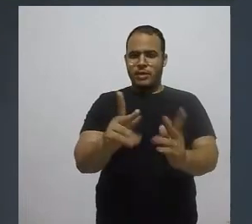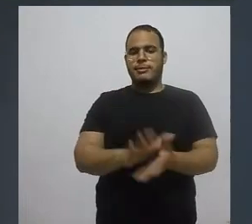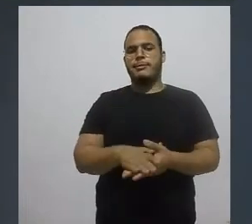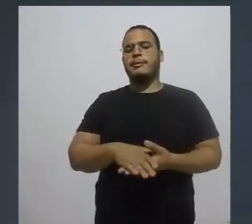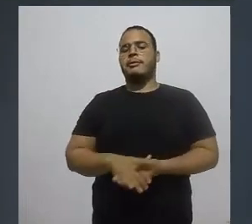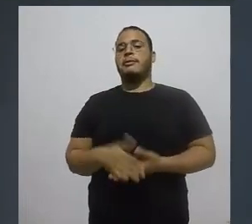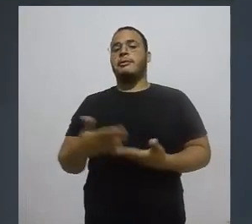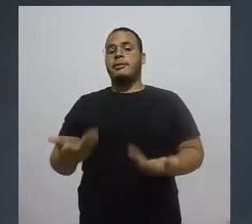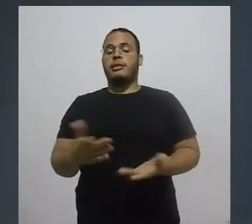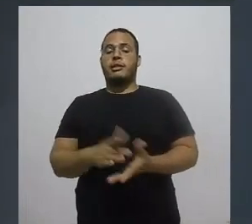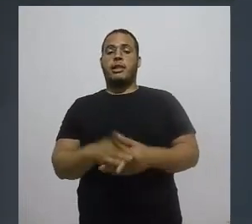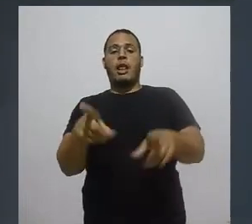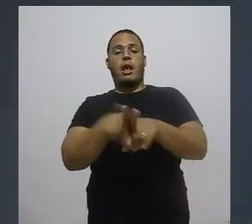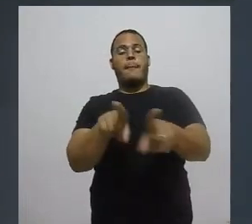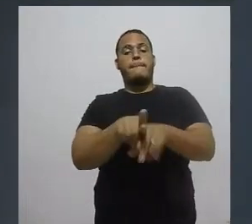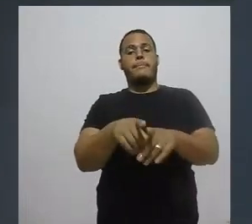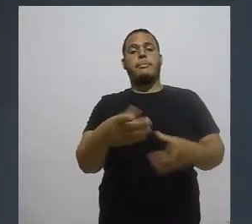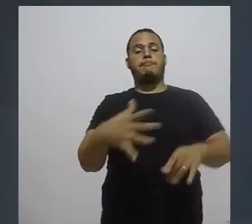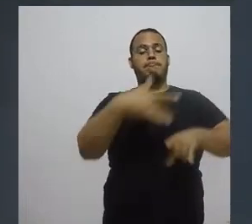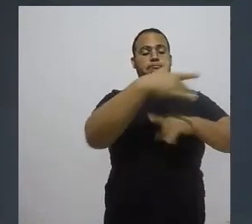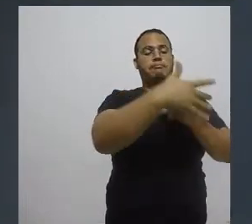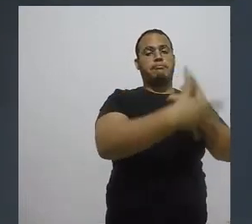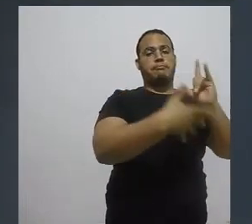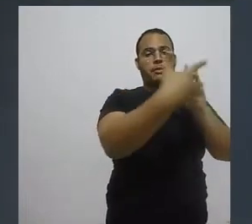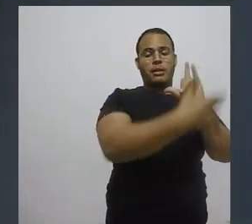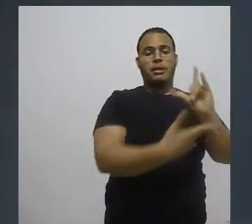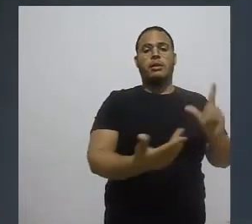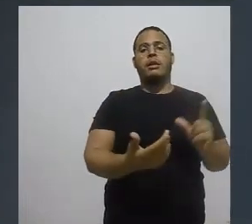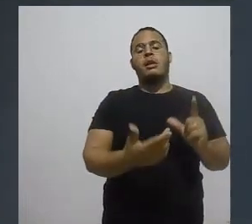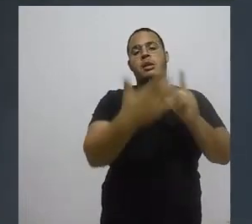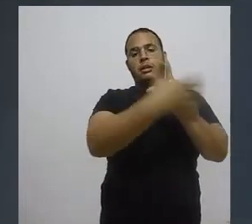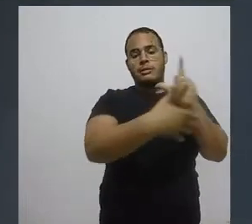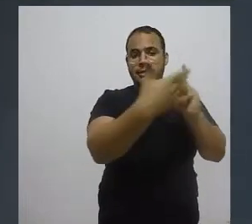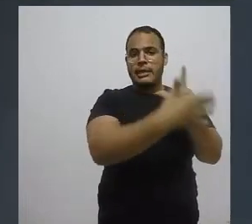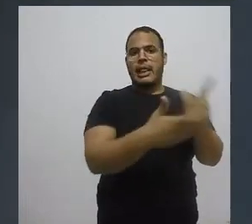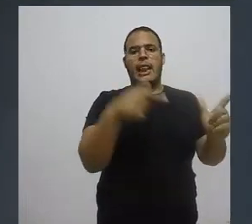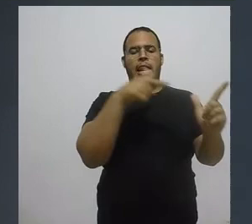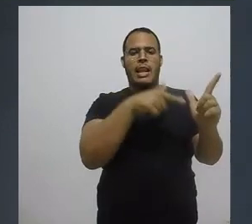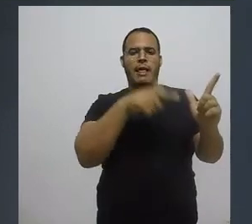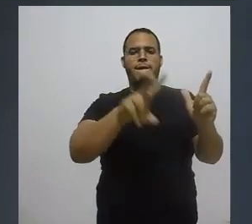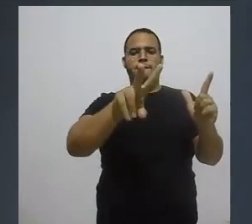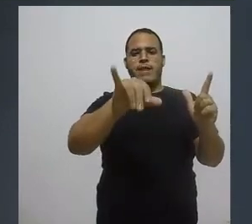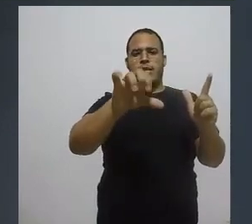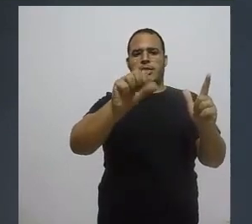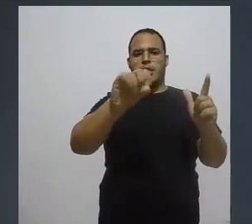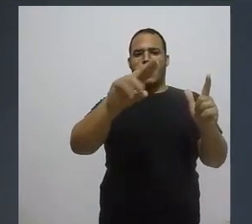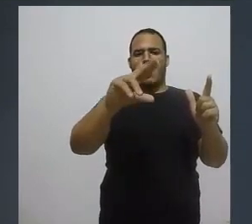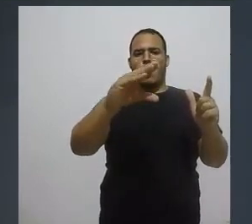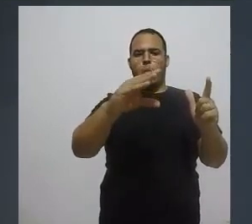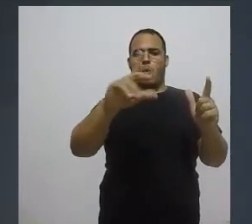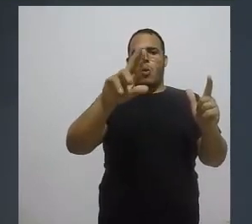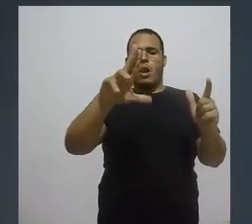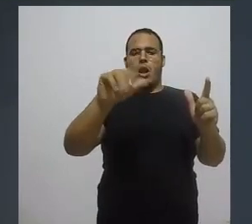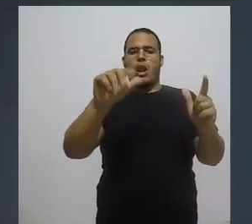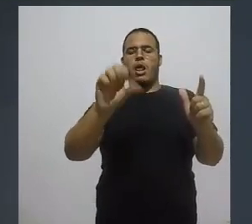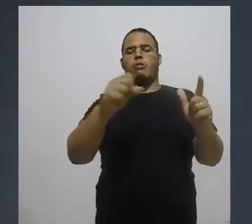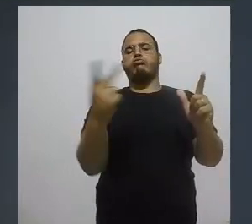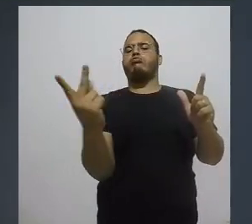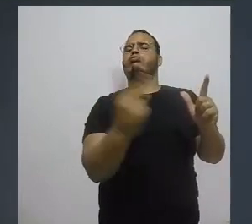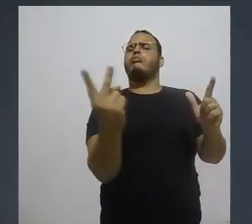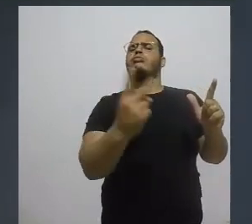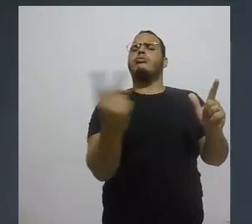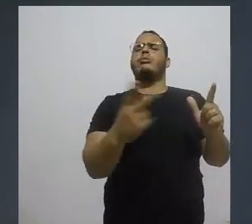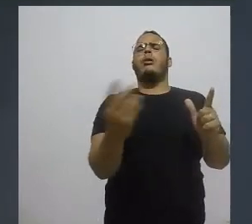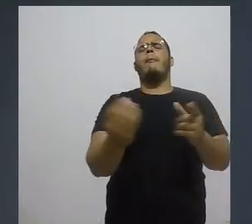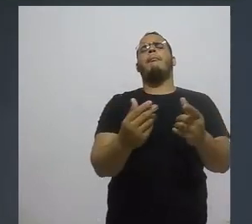Órgãos também internos, a gente vai ter aqui as vesículas seminais. Vesículas seminais, a gente vai observar aqui que também são duas